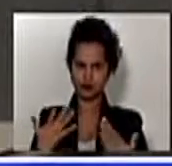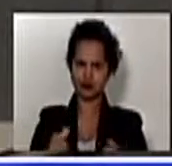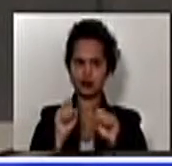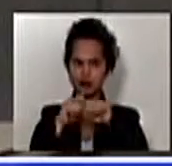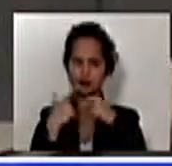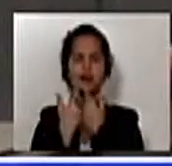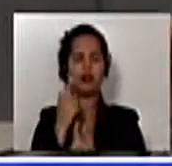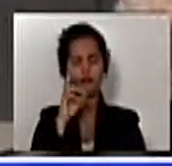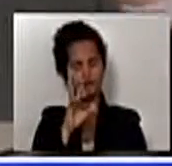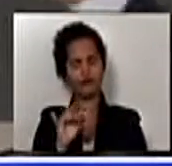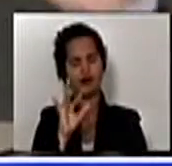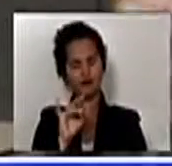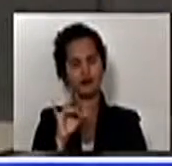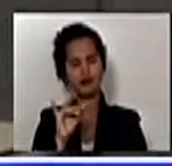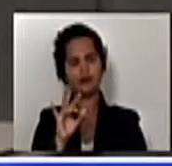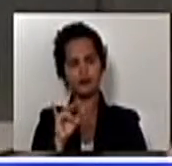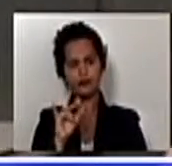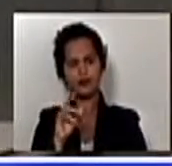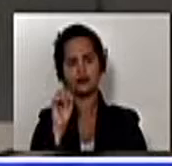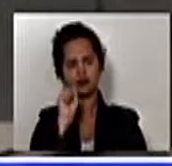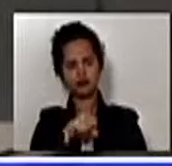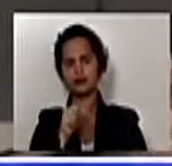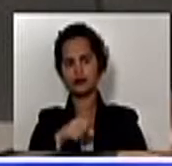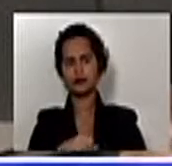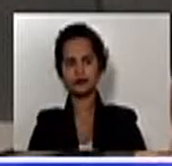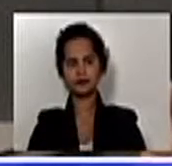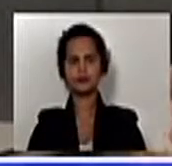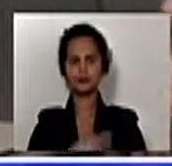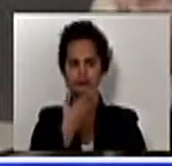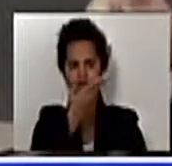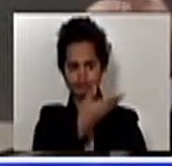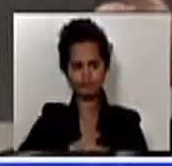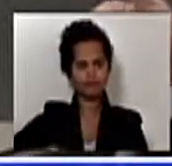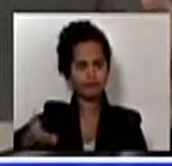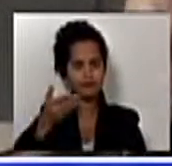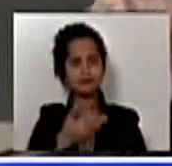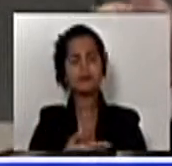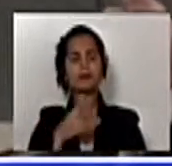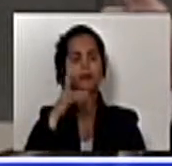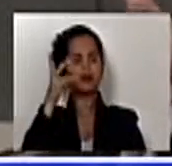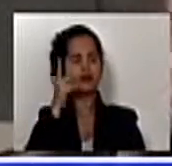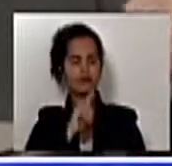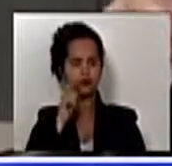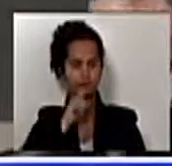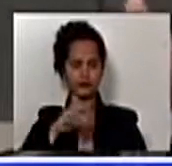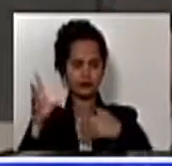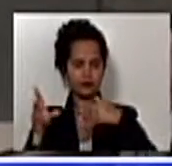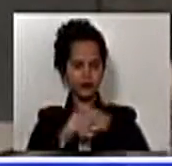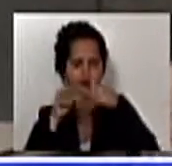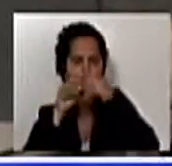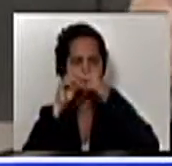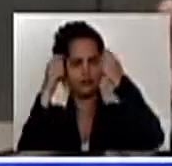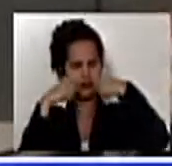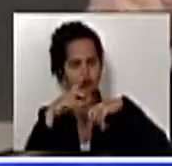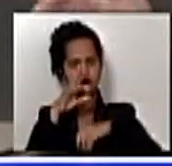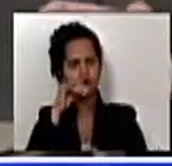vai sim, presidente, secretários, realizar as emendas que forem necessárias, os ajustes que forem